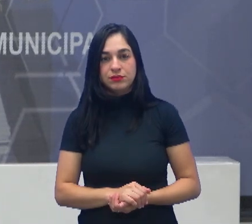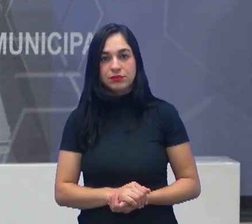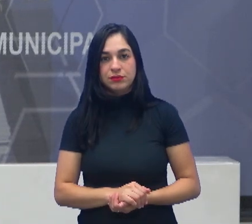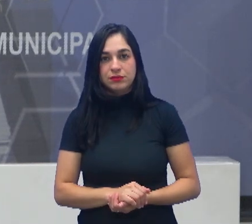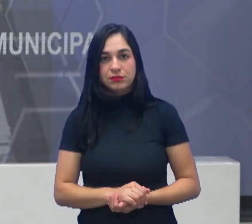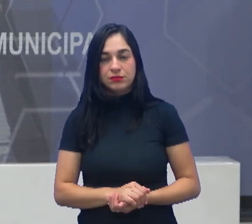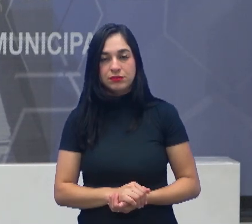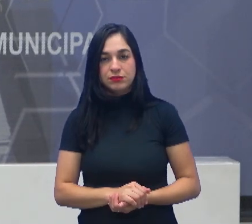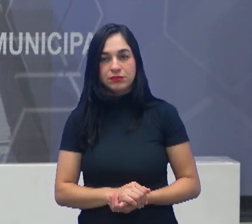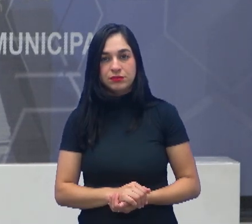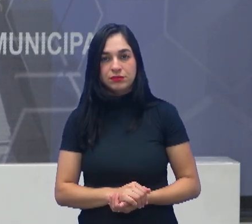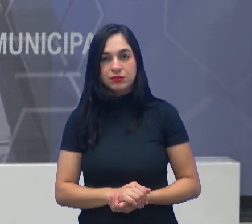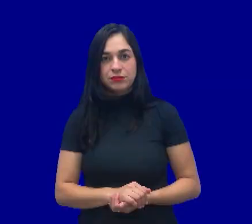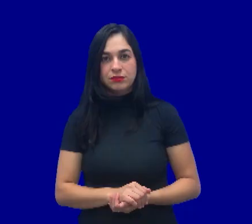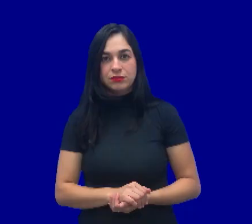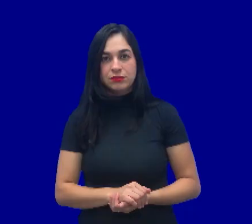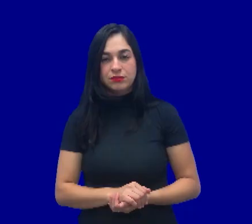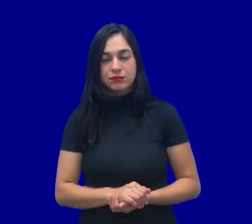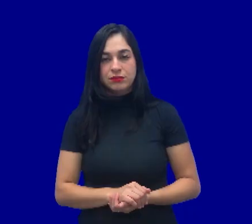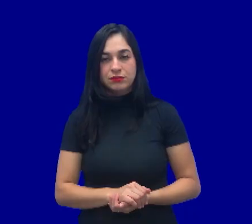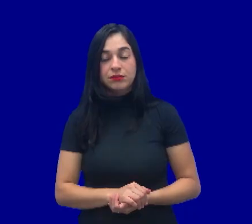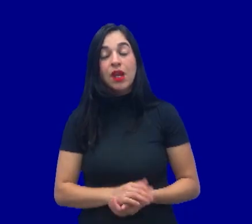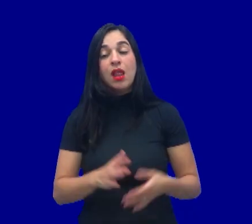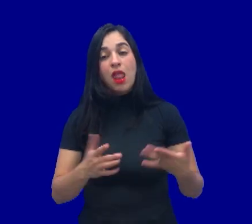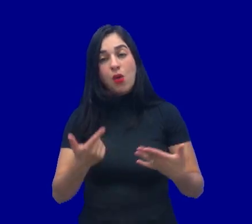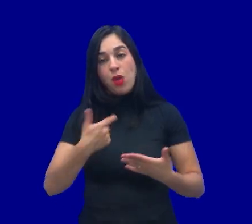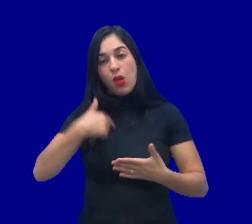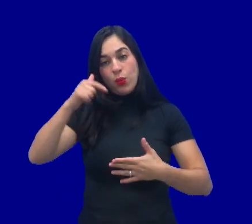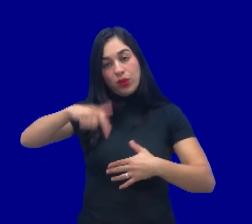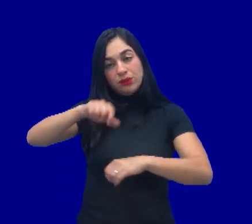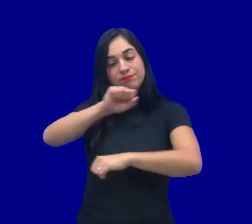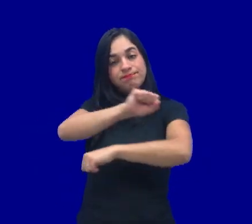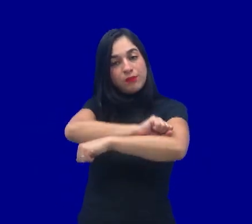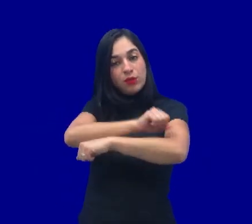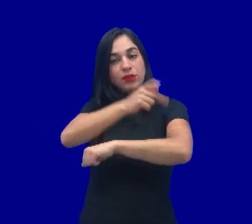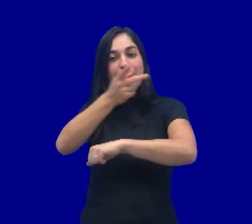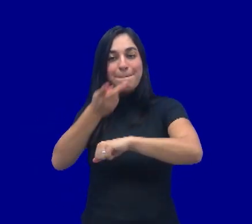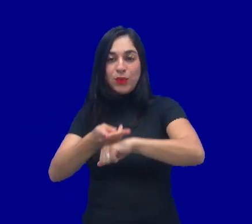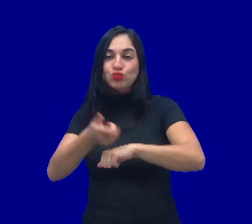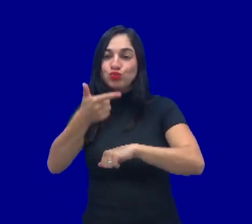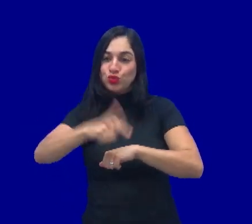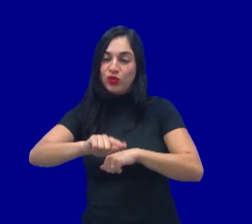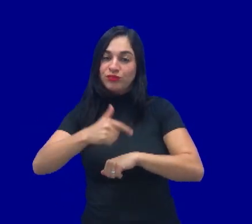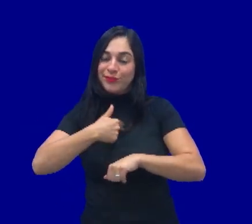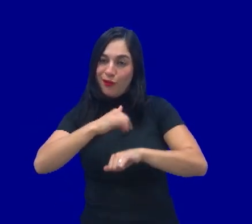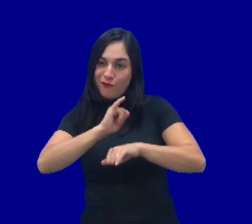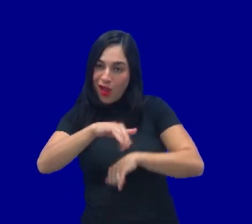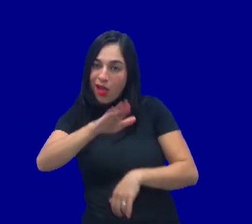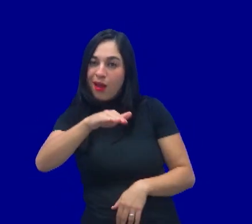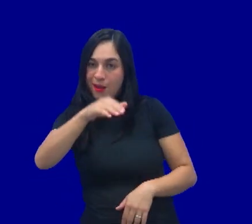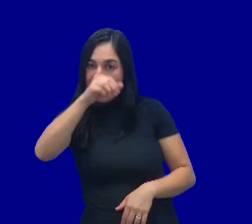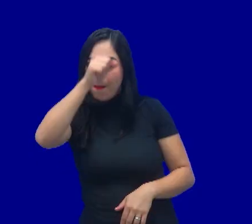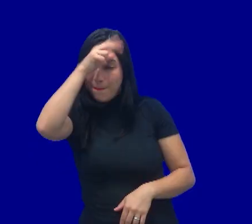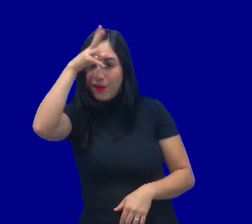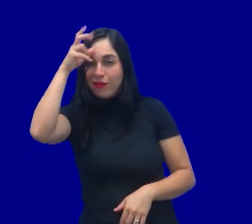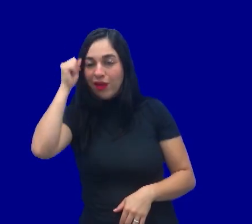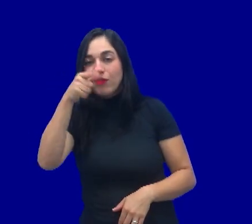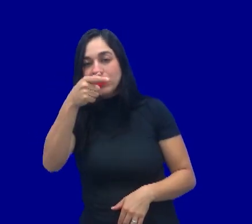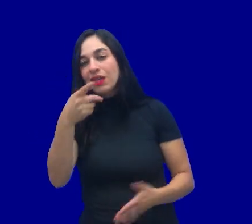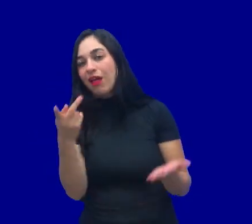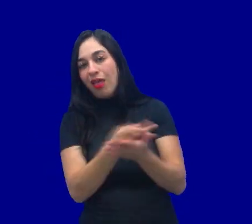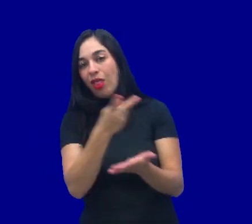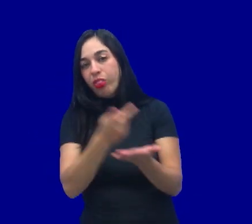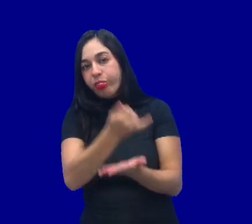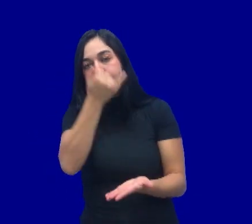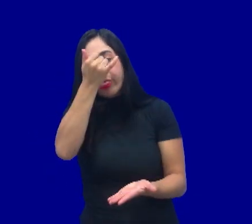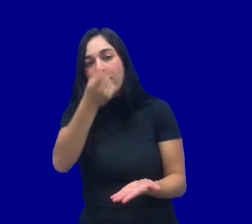População. De volta aqui ao Alto da Ponte, como eu disse, prefeito, rasgou dinheiro. Na sequência da pintura, fizeram uma ciclovia